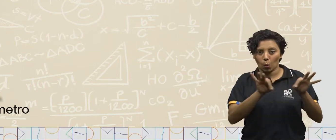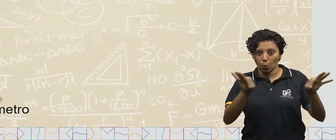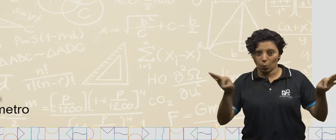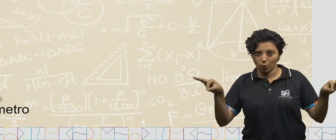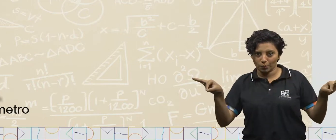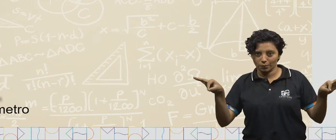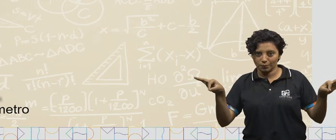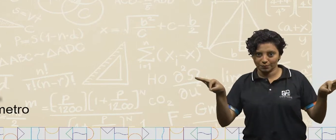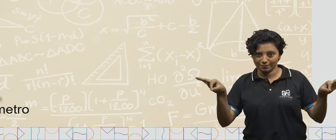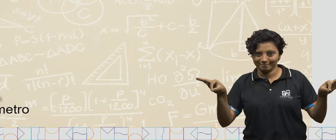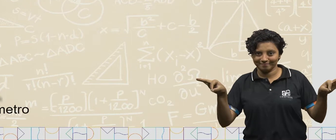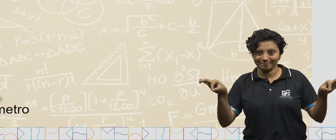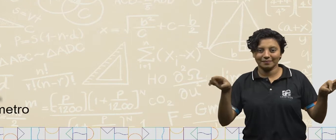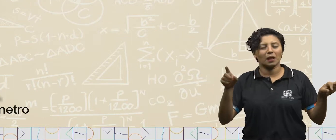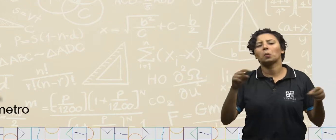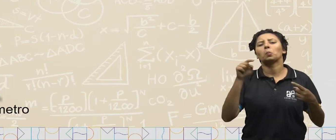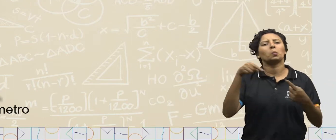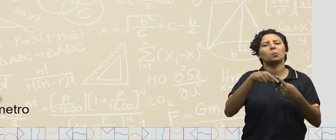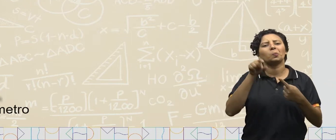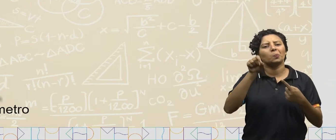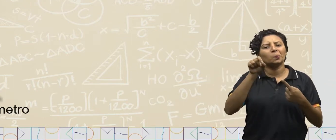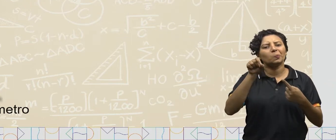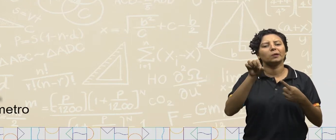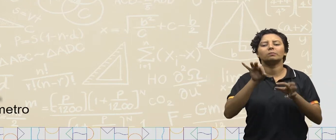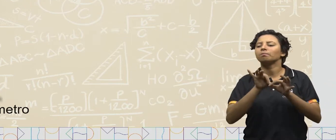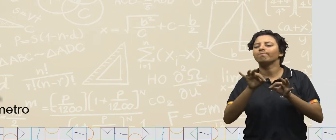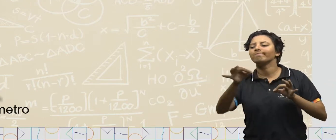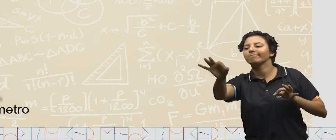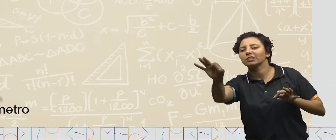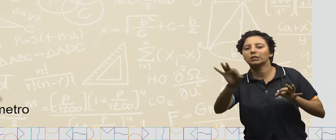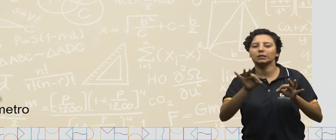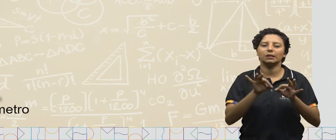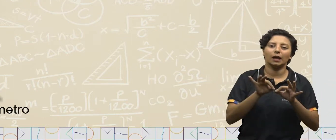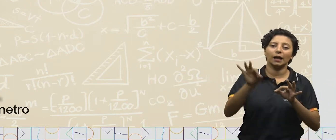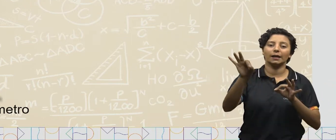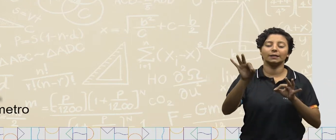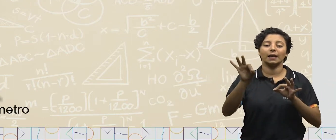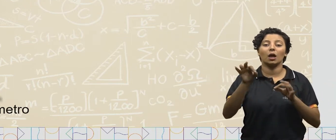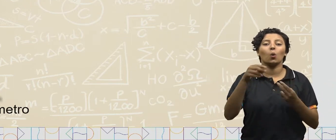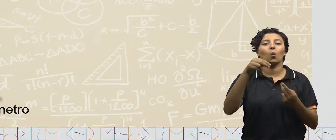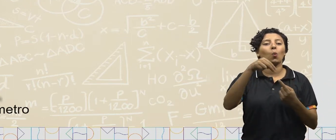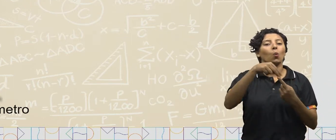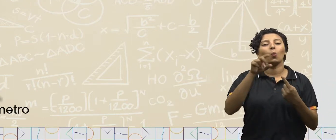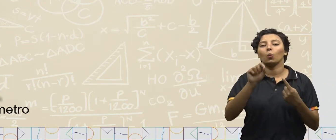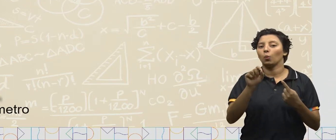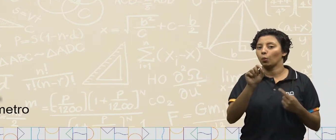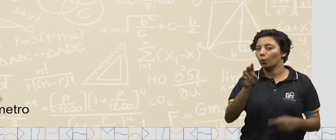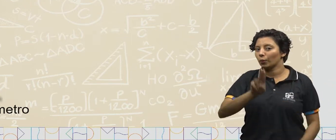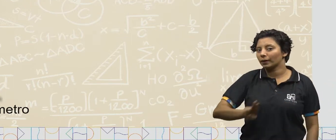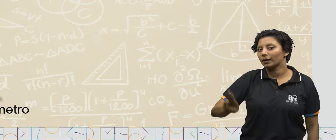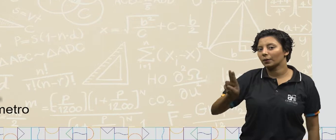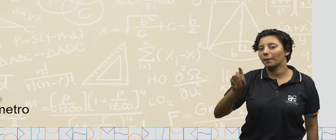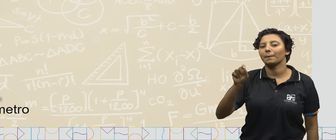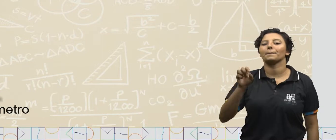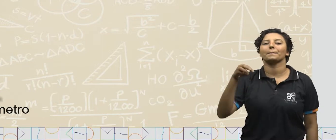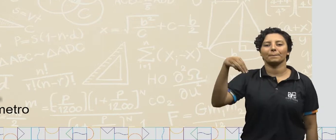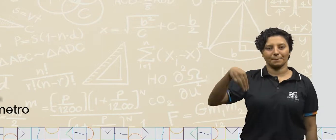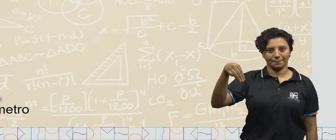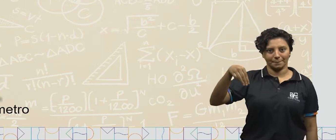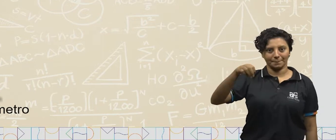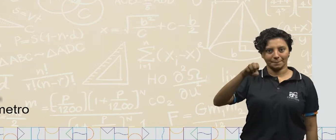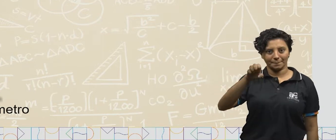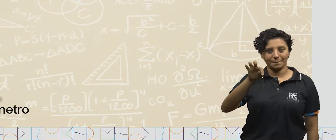comprimento. Ele serve para medir distâncias e tem como unidade de medida o metro, que